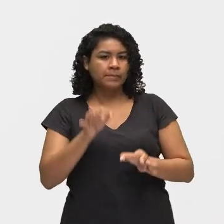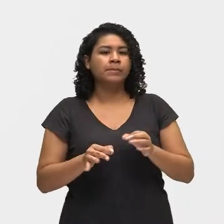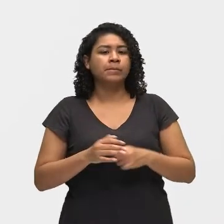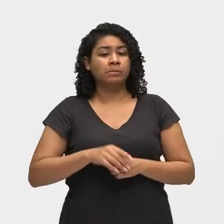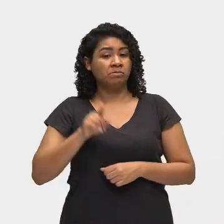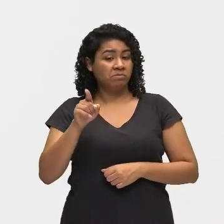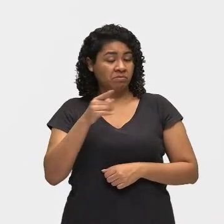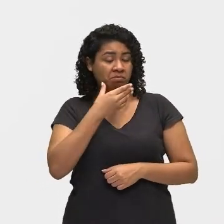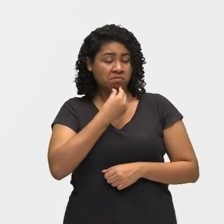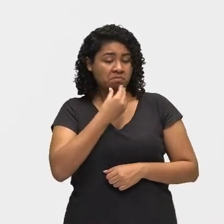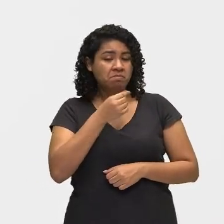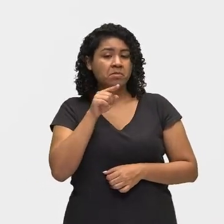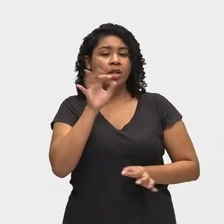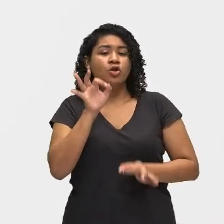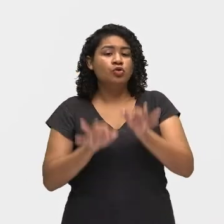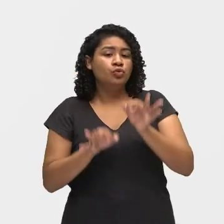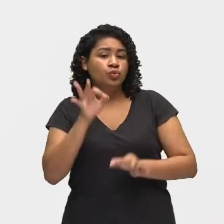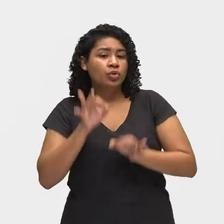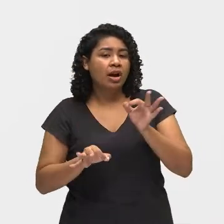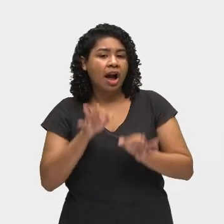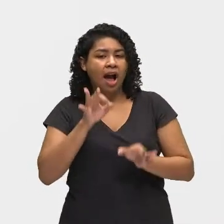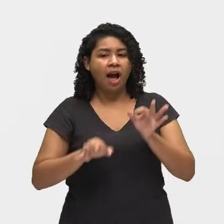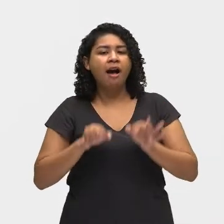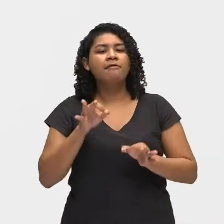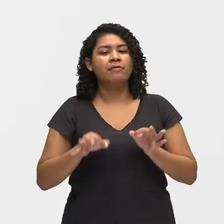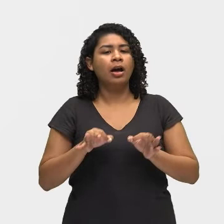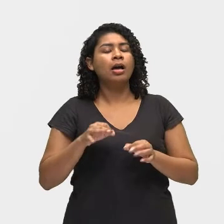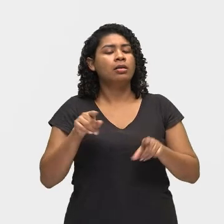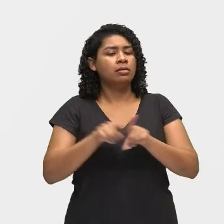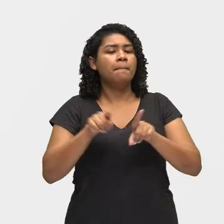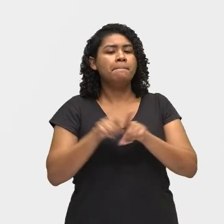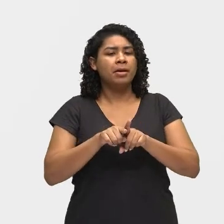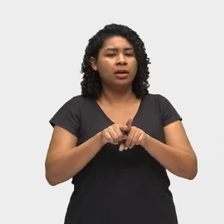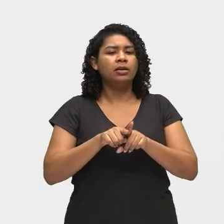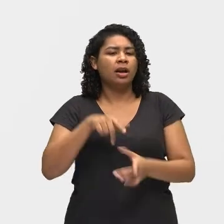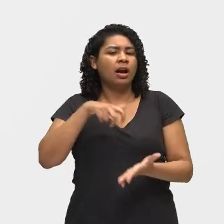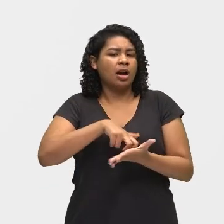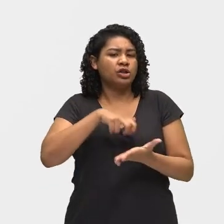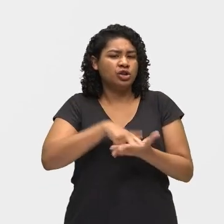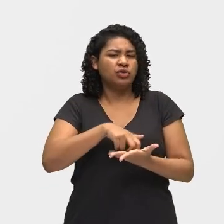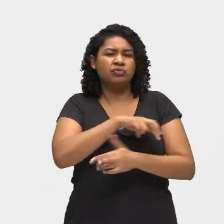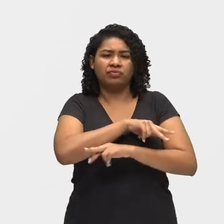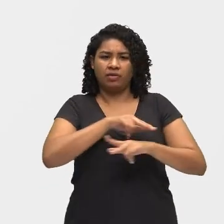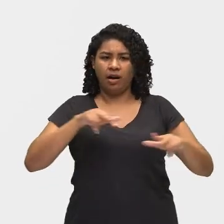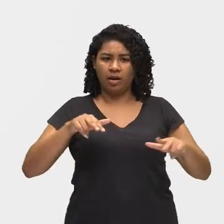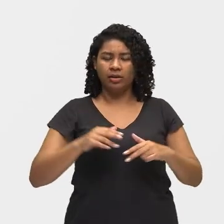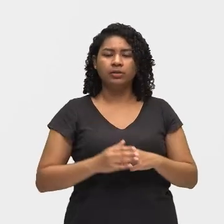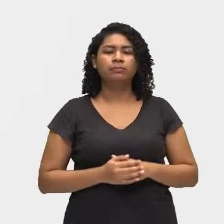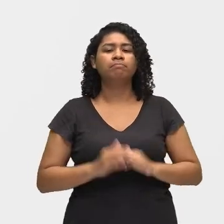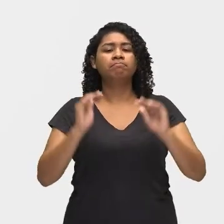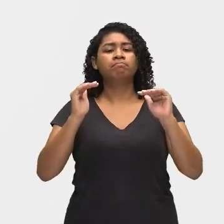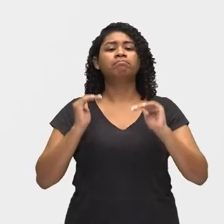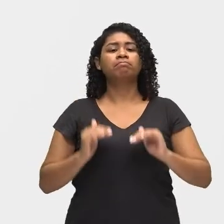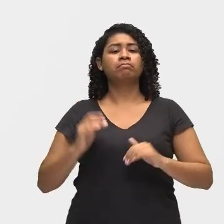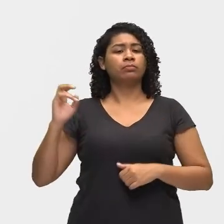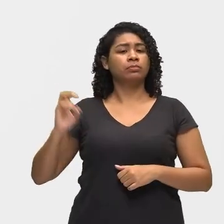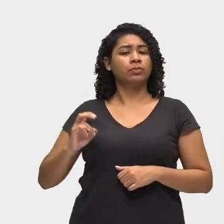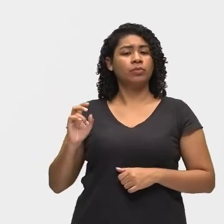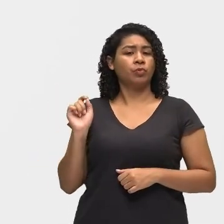julgando e estabelecendo penas. Continuando o nosso texto, vamos ver o que mais temos de informação a respeito desses